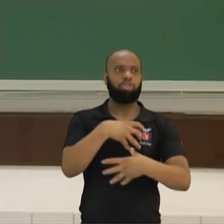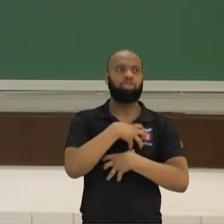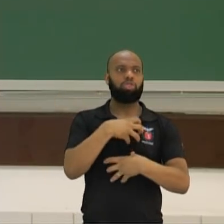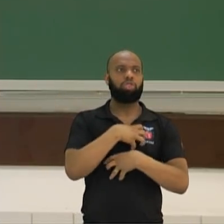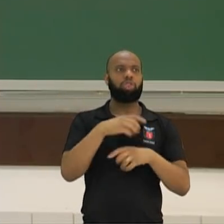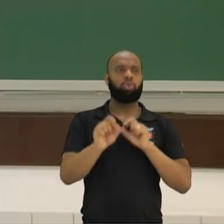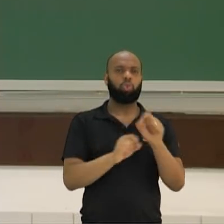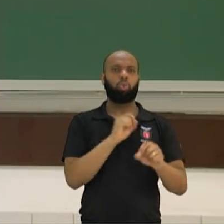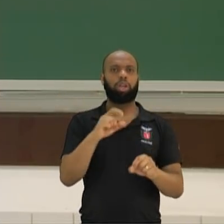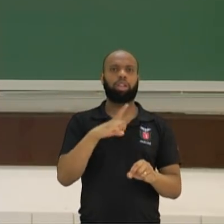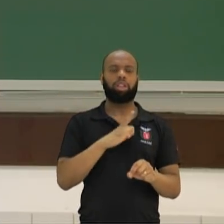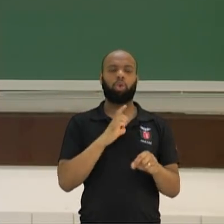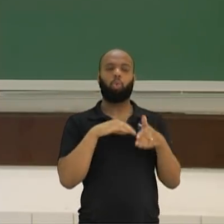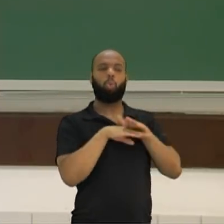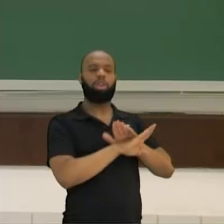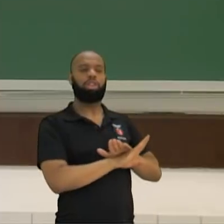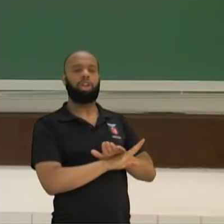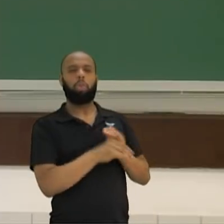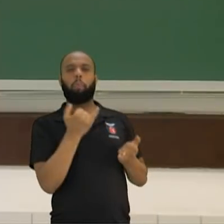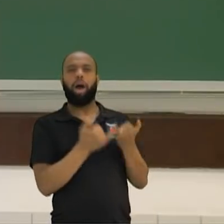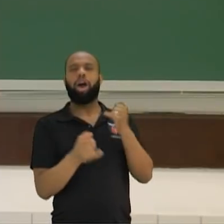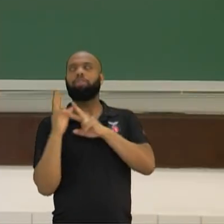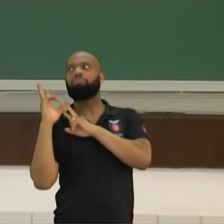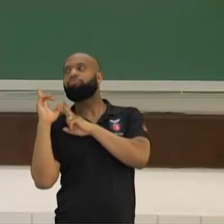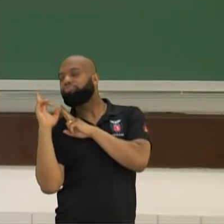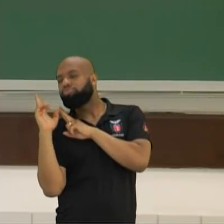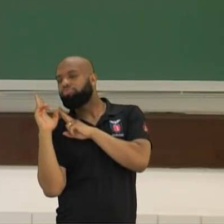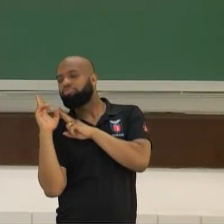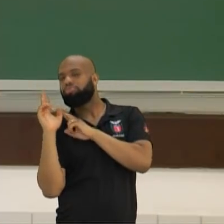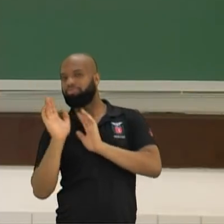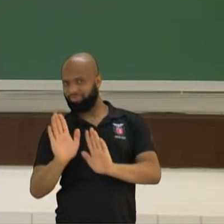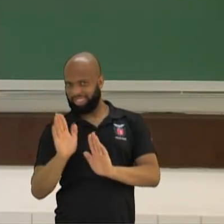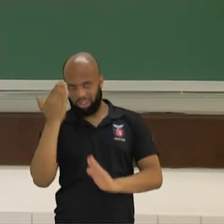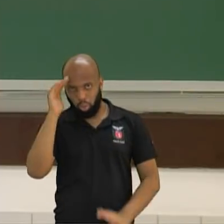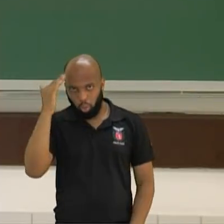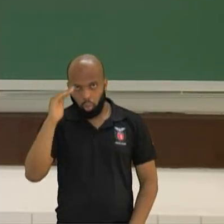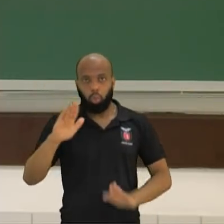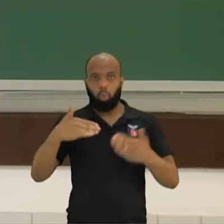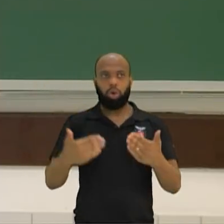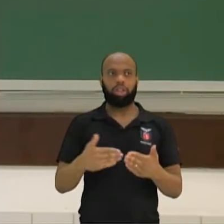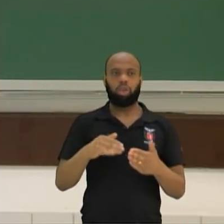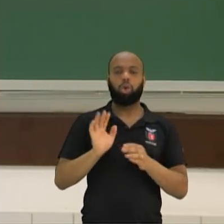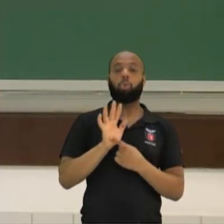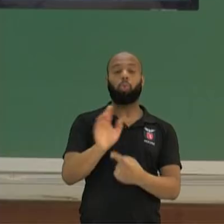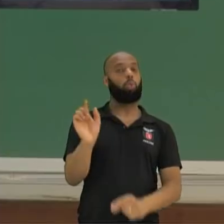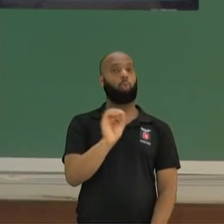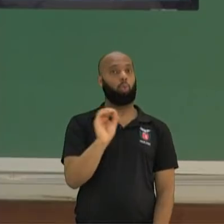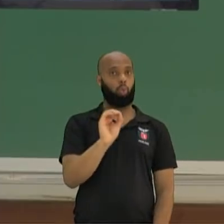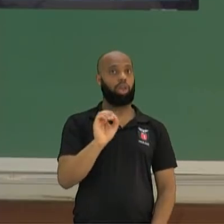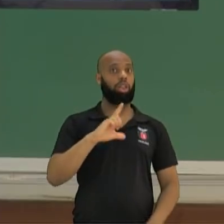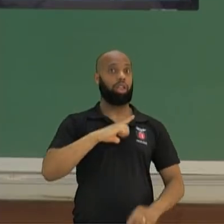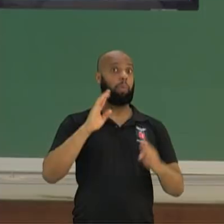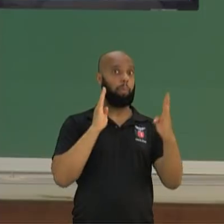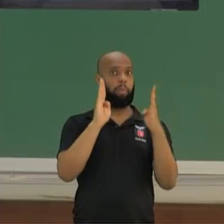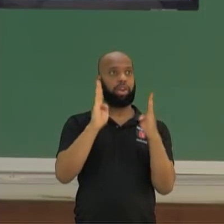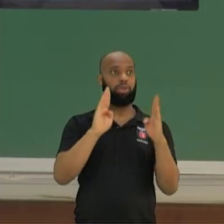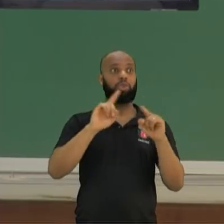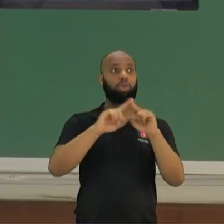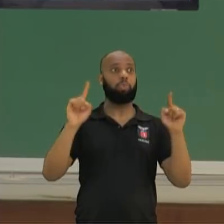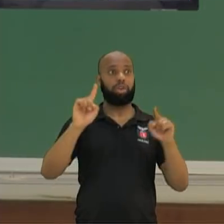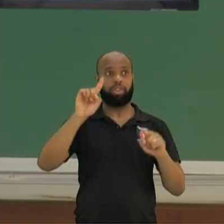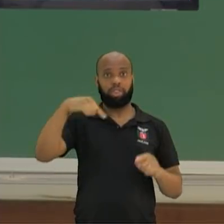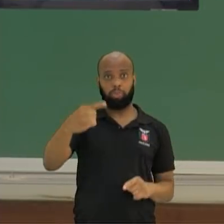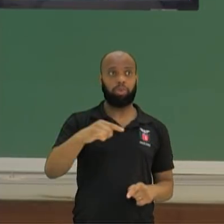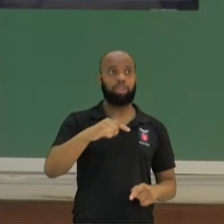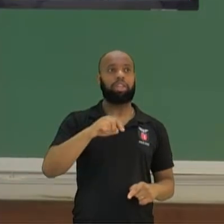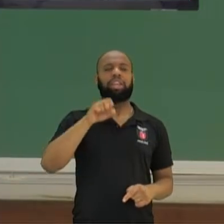de latente, tá? Como se estivesse dormente, digamos assim, né? Então, ele não se manifesta por um período de tempo, mas